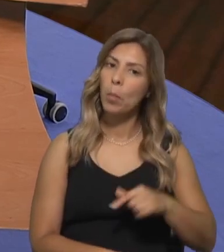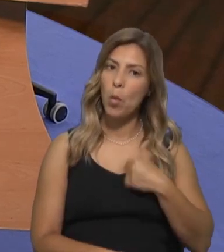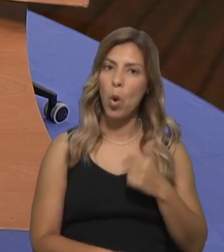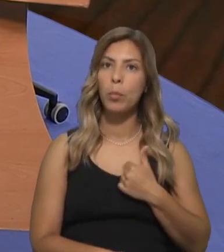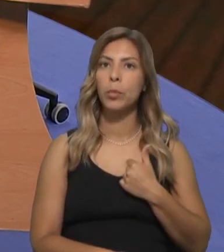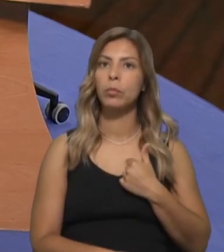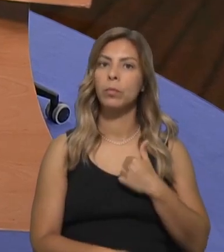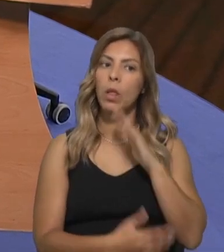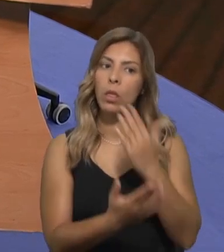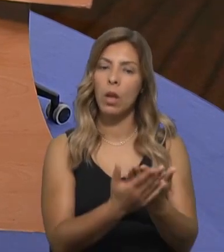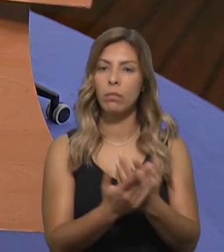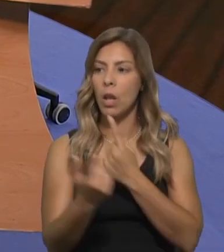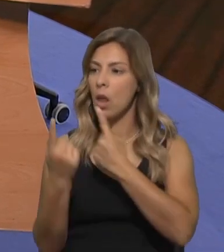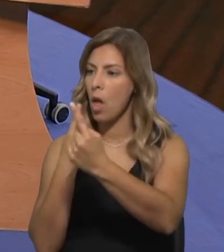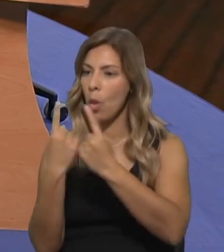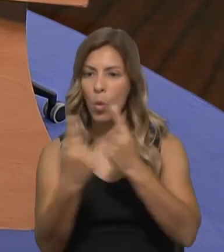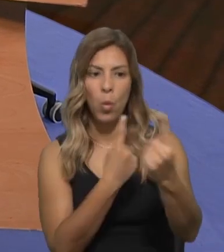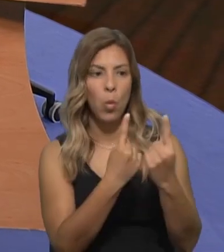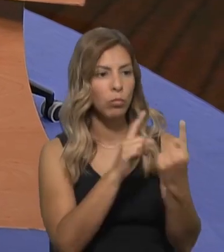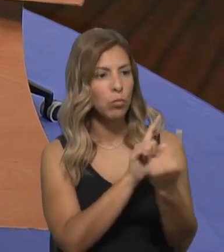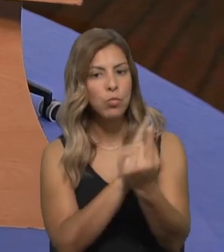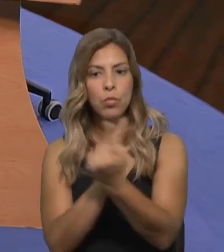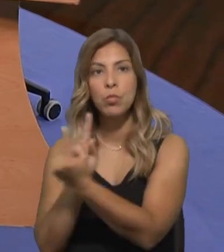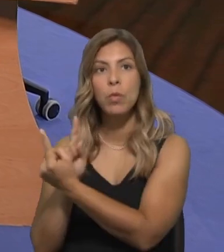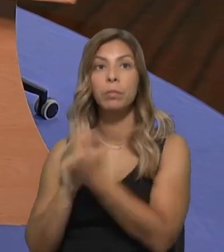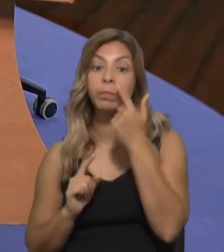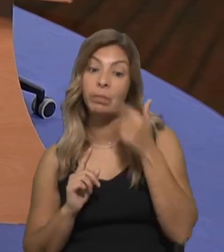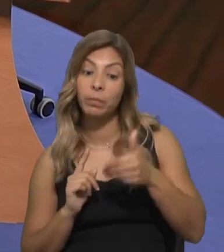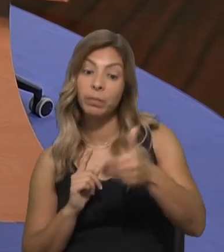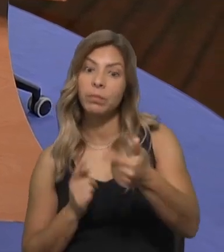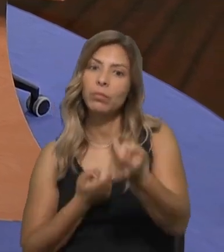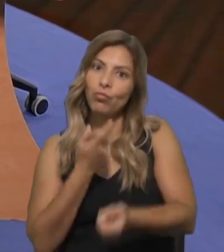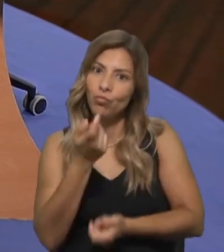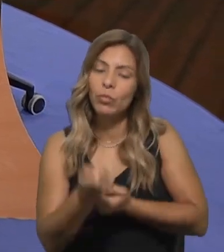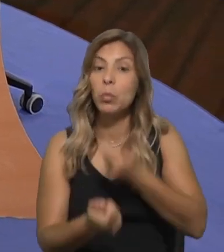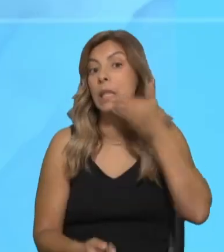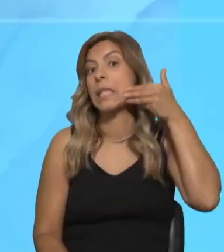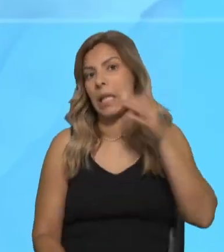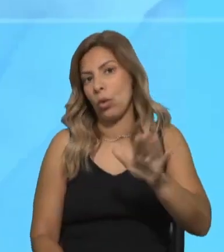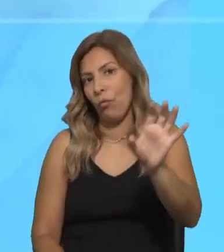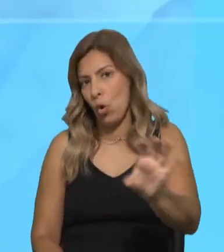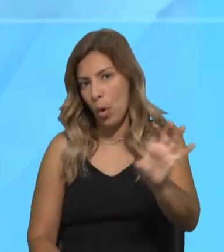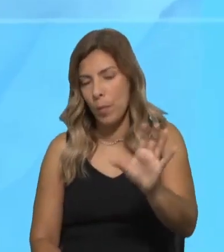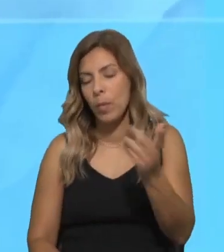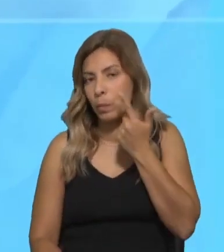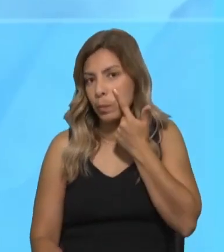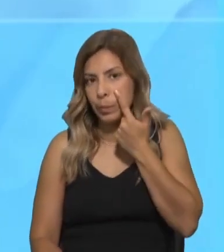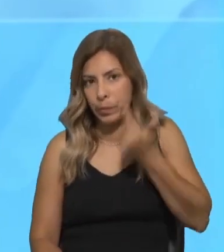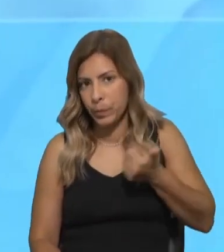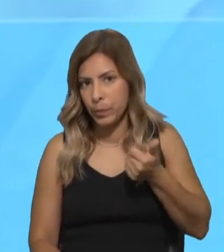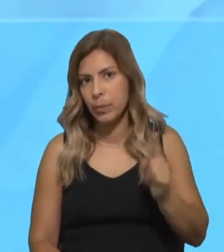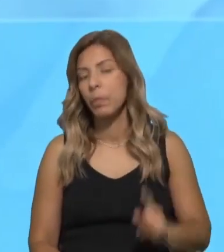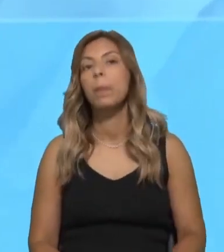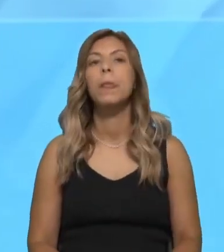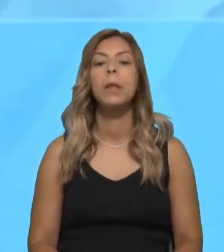a capacidade para dialogar com quem quer que seja. Vamos descobrir também a pouco e pouco o carisma. Ainda é muito cedo. Claro, claro que sim. Mas vamos a esse encontro para